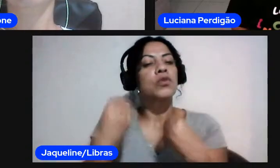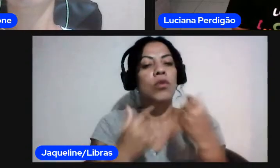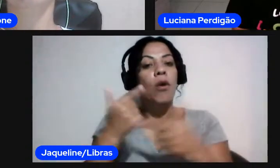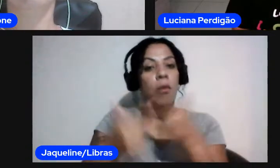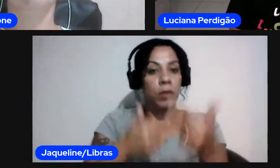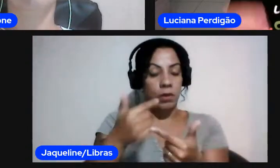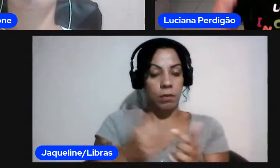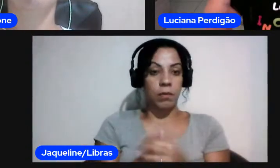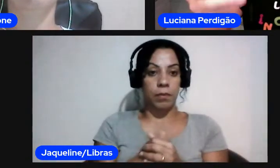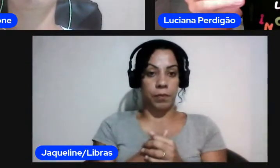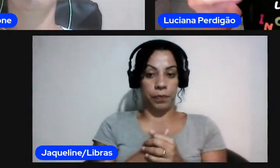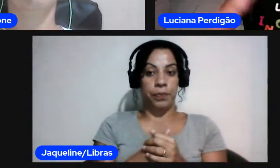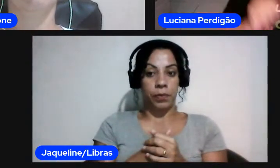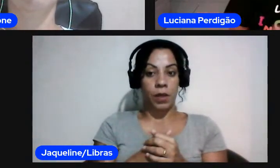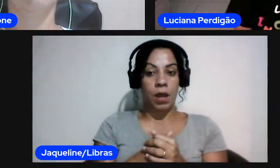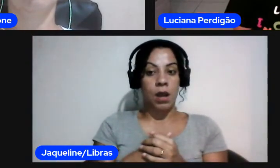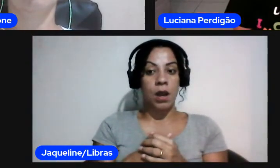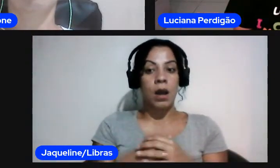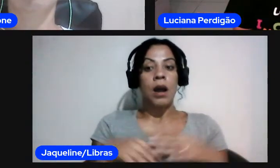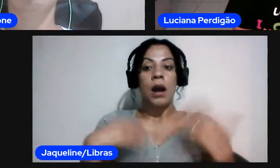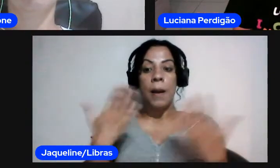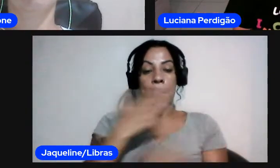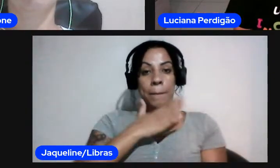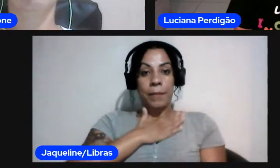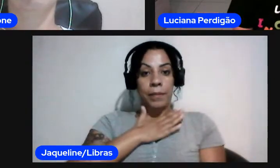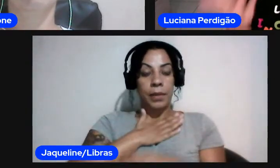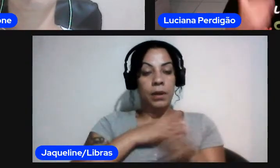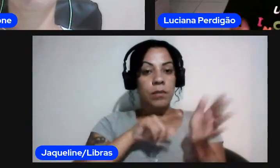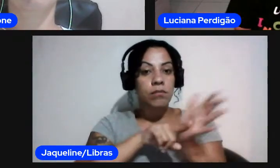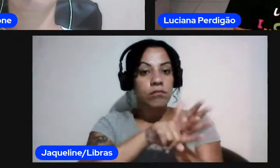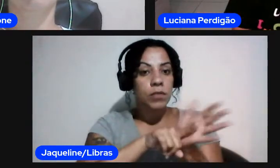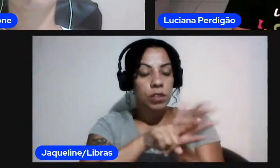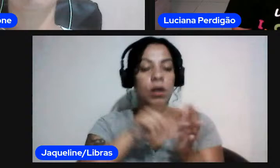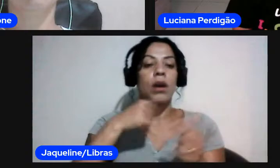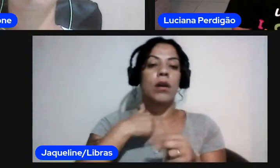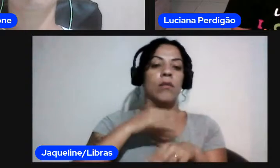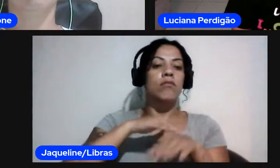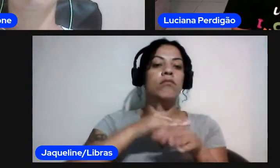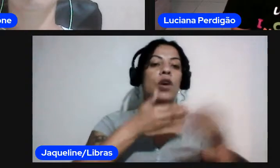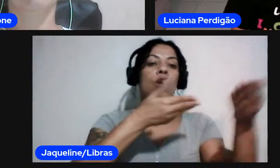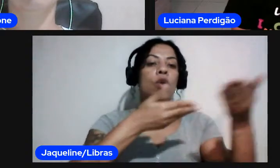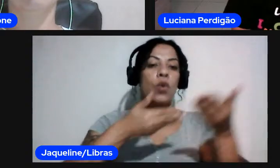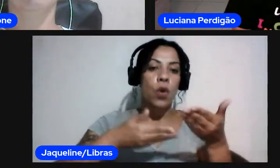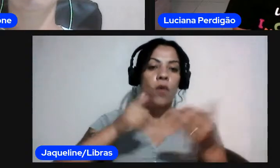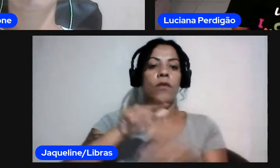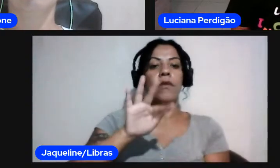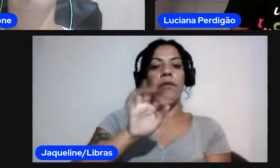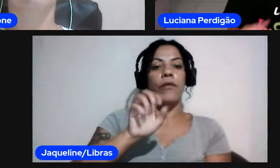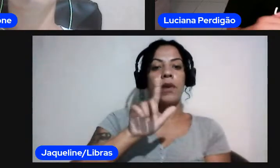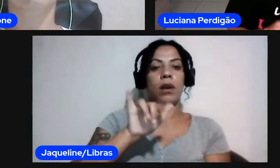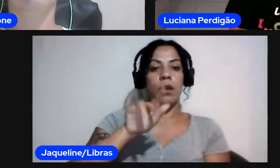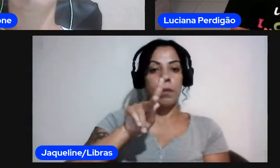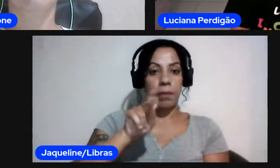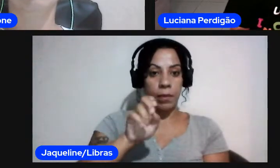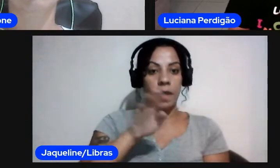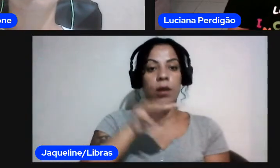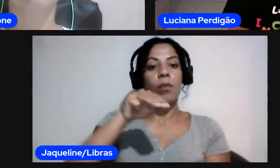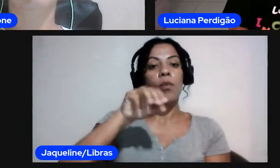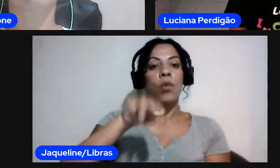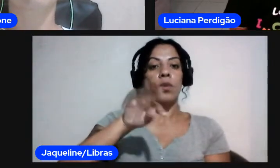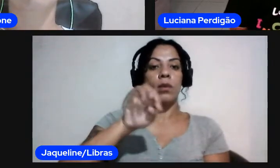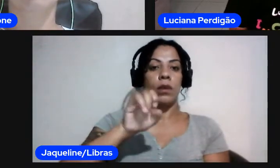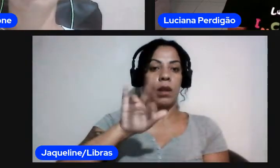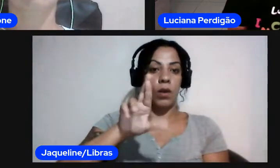trabalho? Para o caso da minha pesquisa, eu convidei o Felipe Monteiro, que hoje é meu parceiro